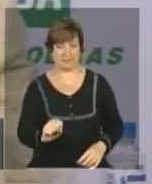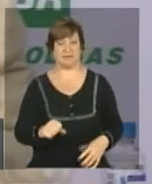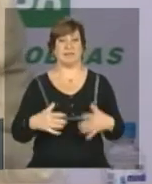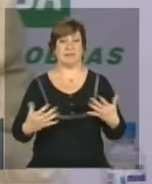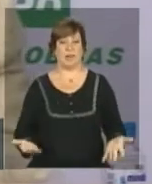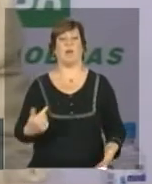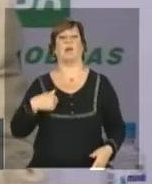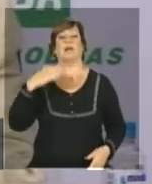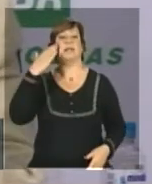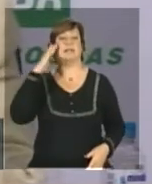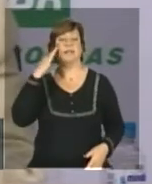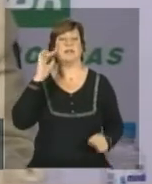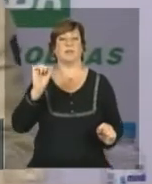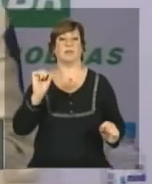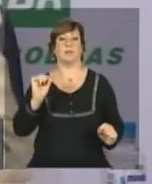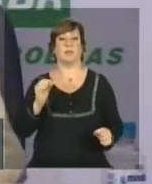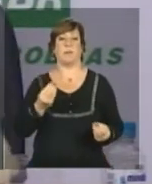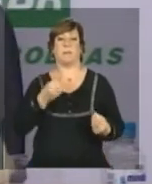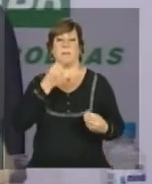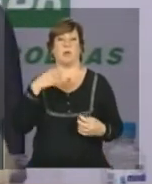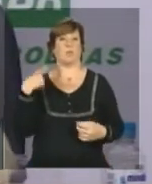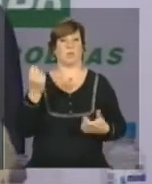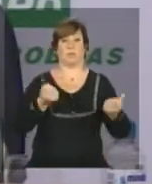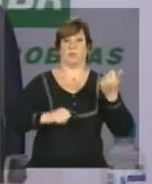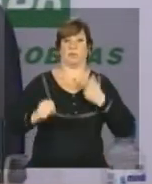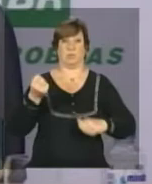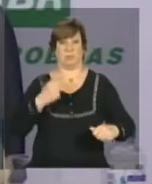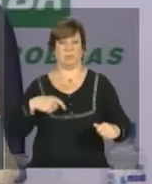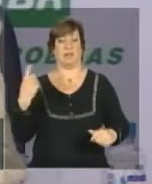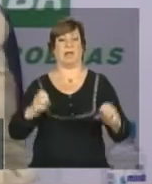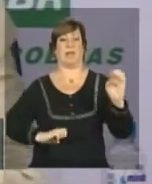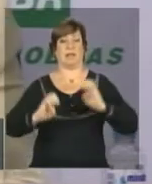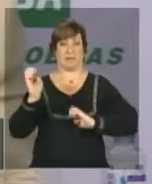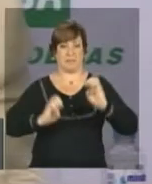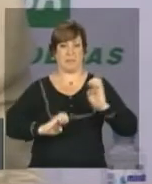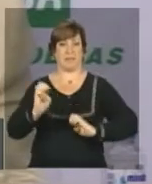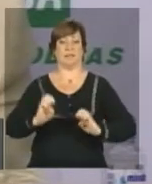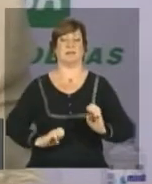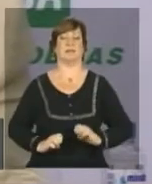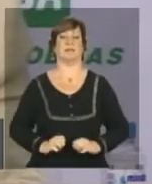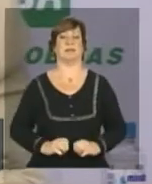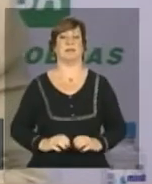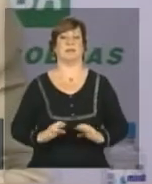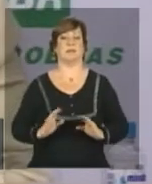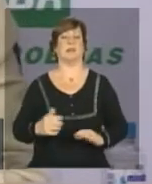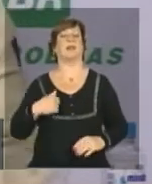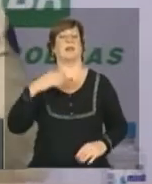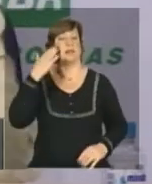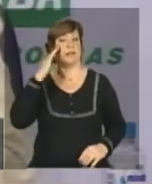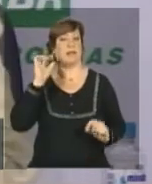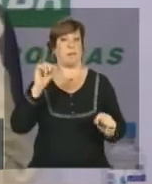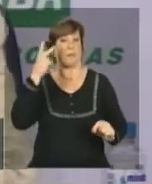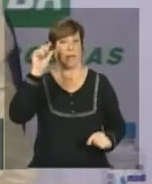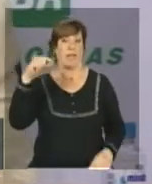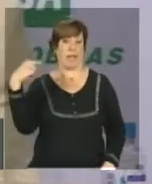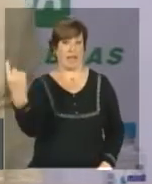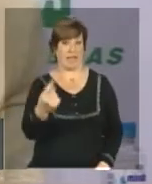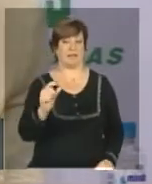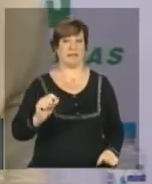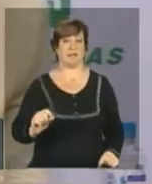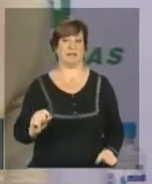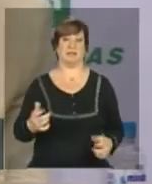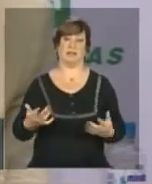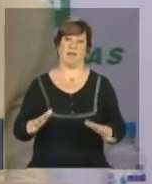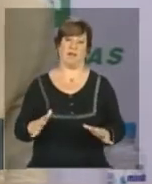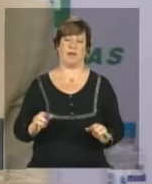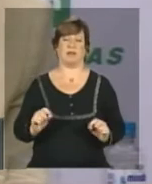eu entendo bastante bem a ansiedade dessas empresas e entendo que, para elas,